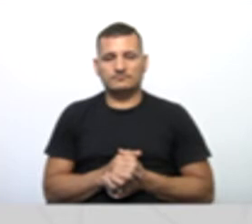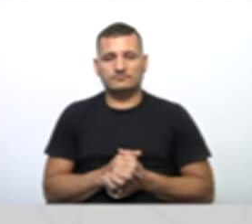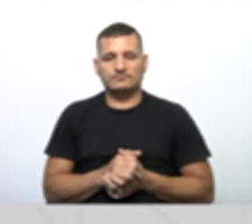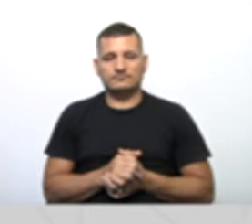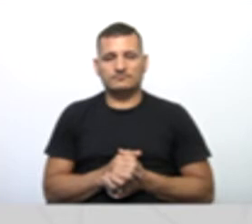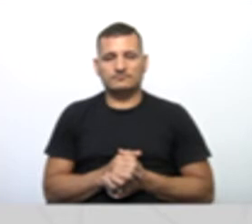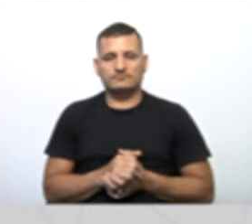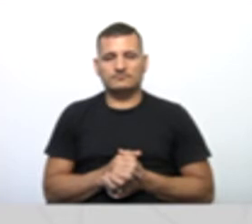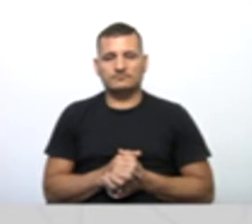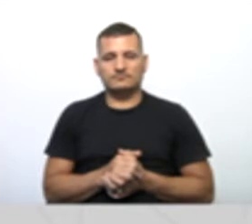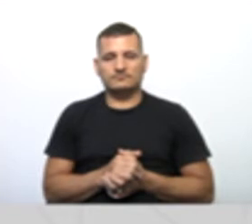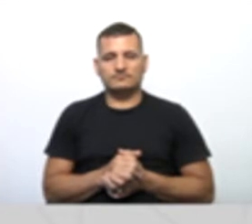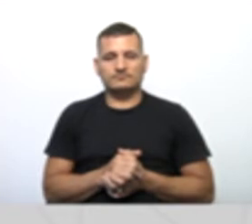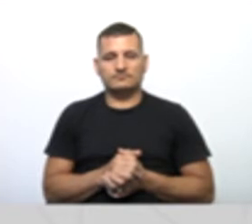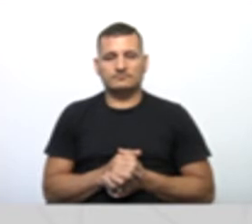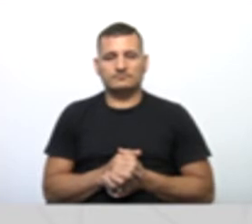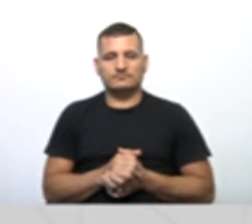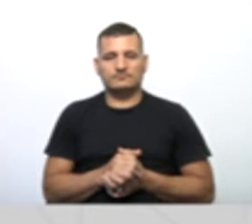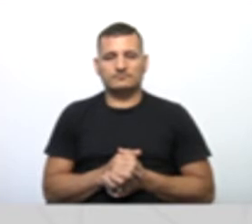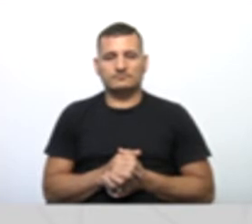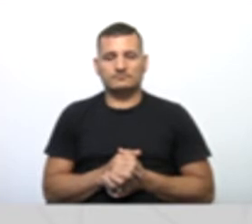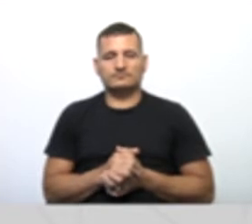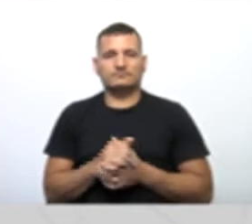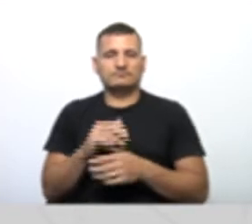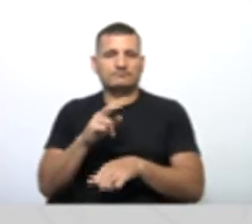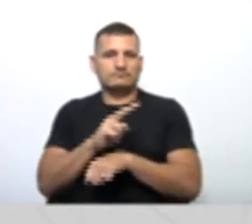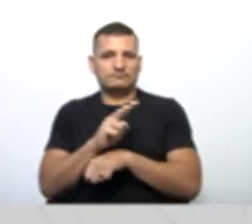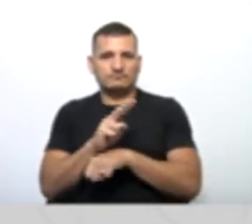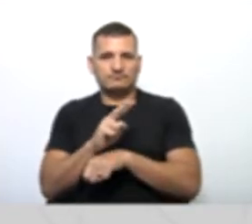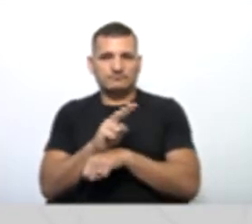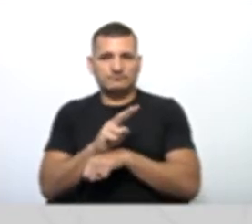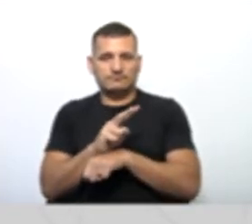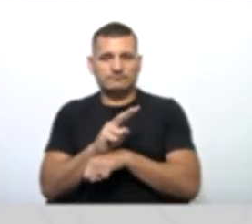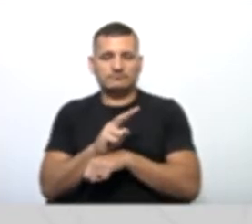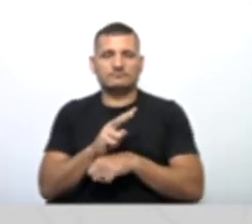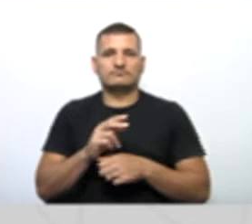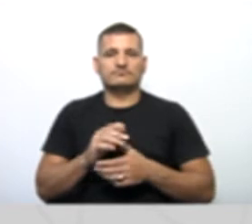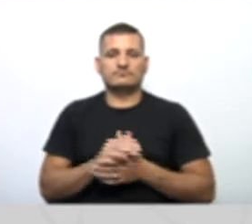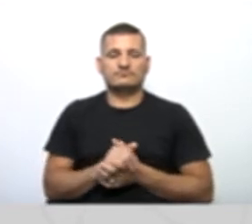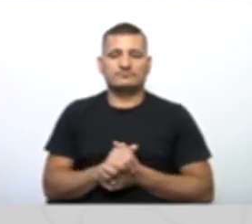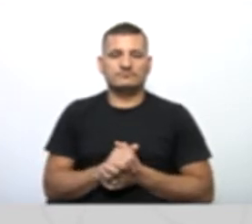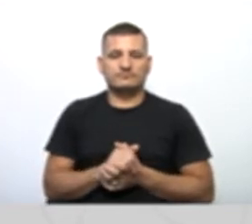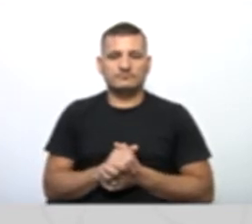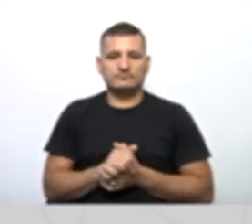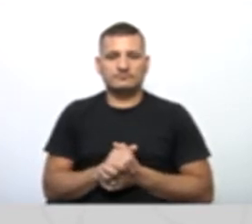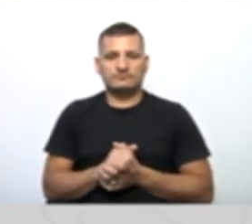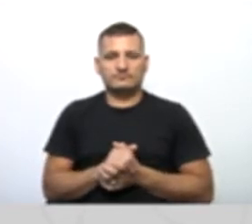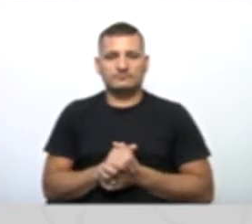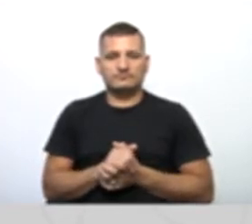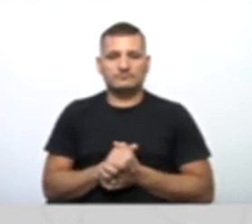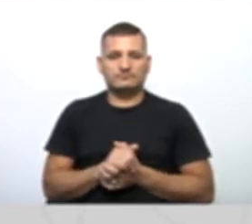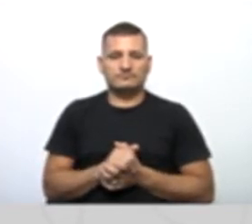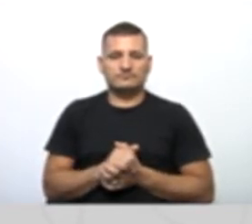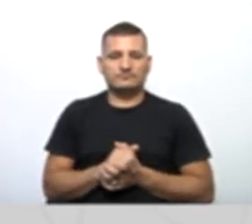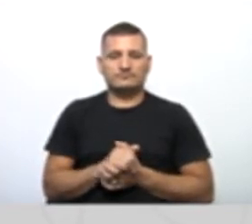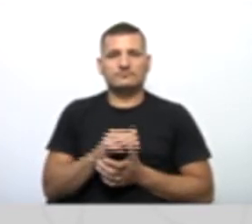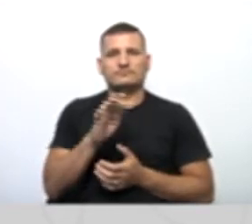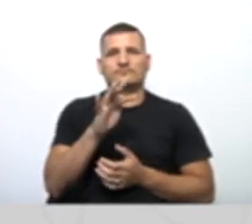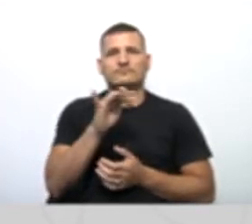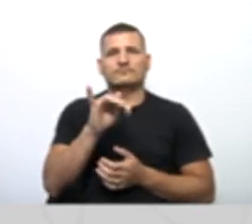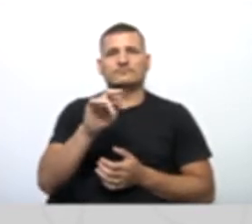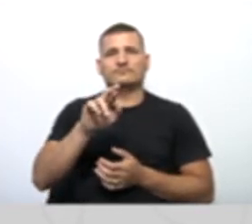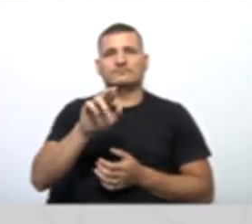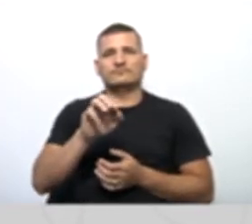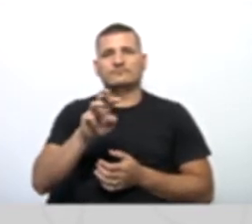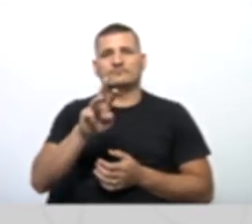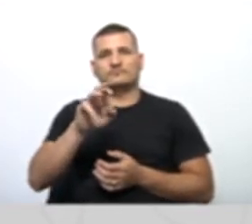nossa paredinha de fogo. Protegendo, né, professor? Protegendo, exato. Só uma curiosidade, firewall quer dizer